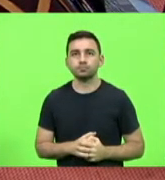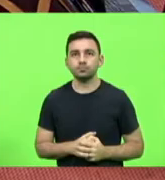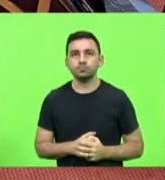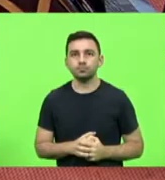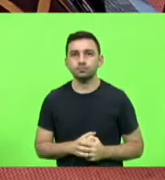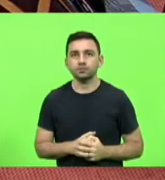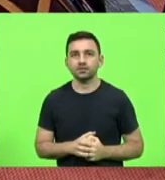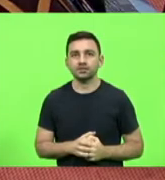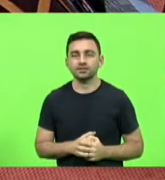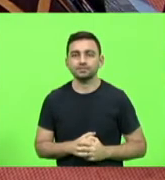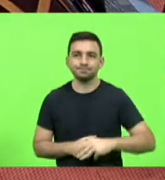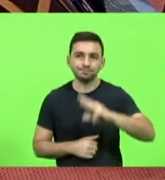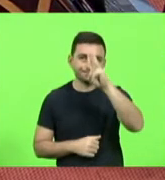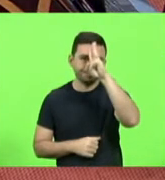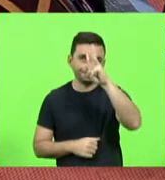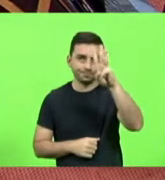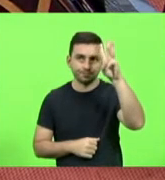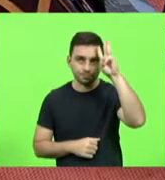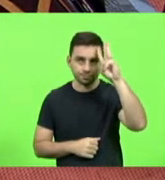Deputado Volney.